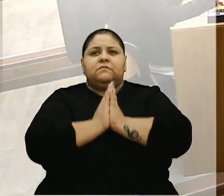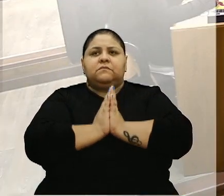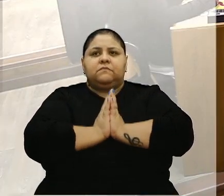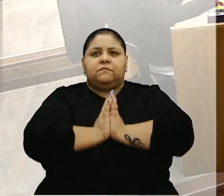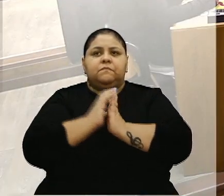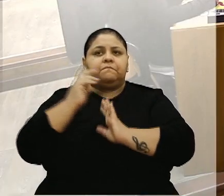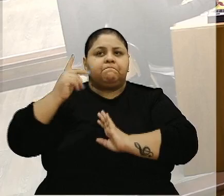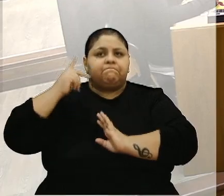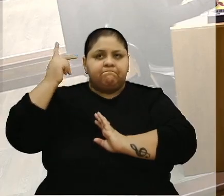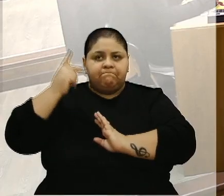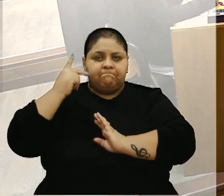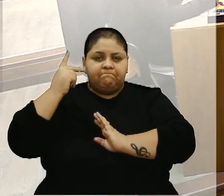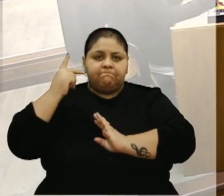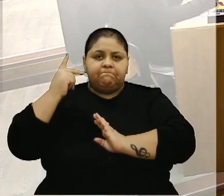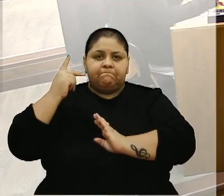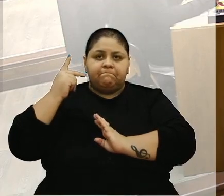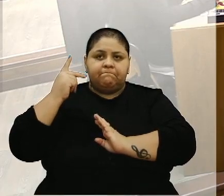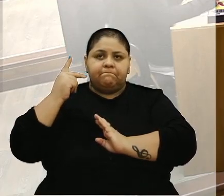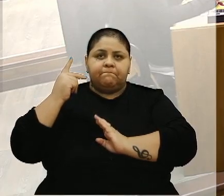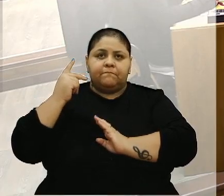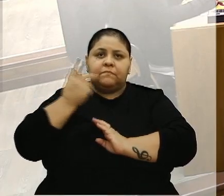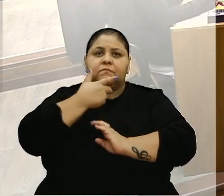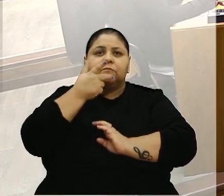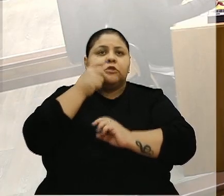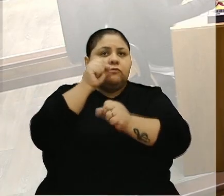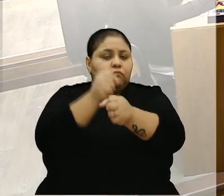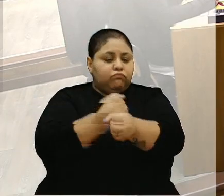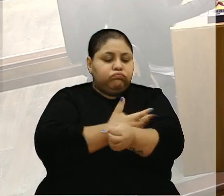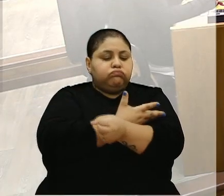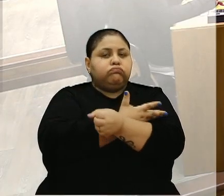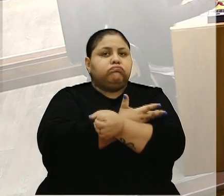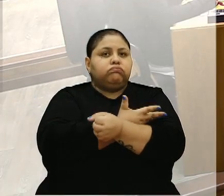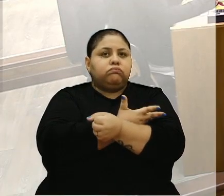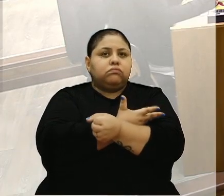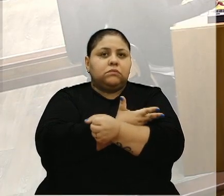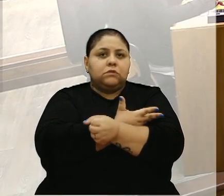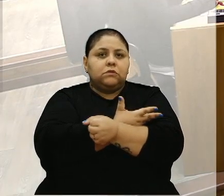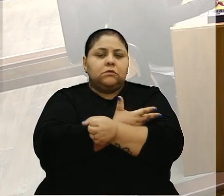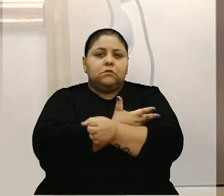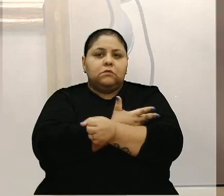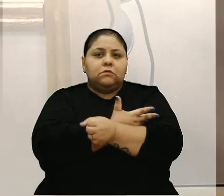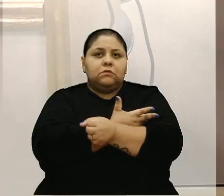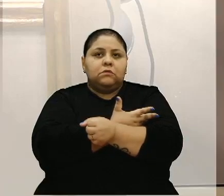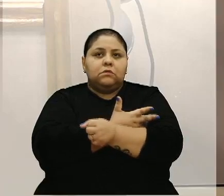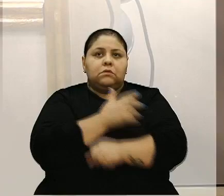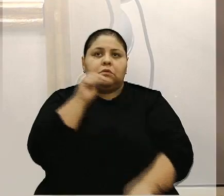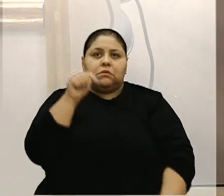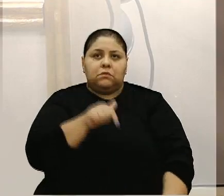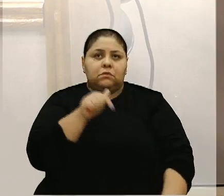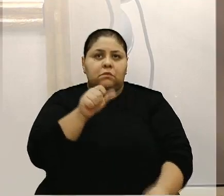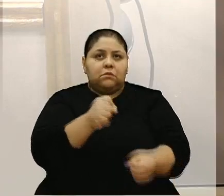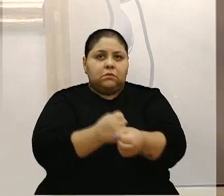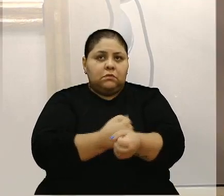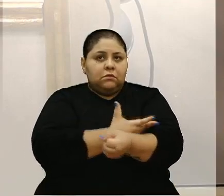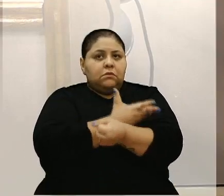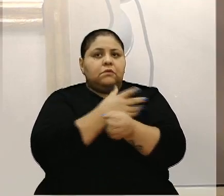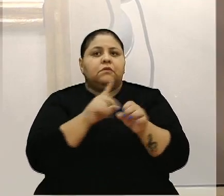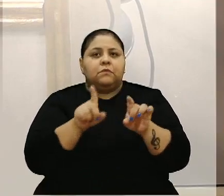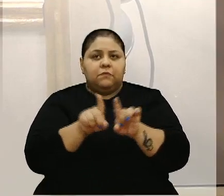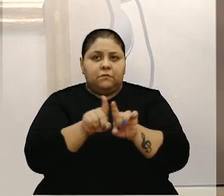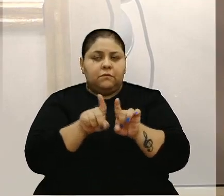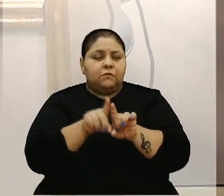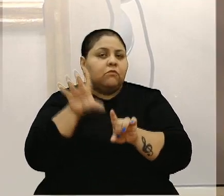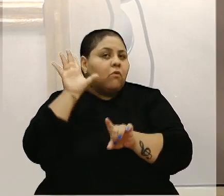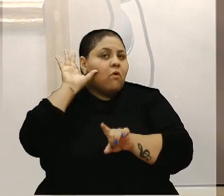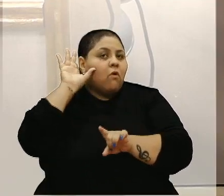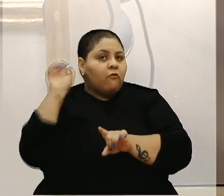Vereador Cristiano, essa o senhor parte falou com emoção. Uma parte. E eu estou aqui emocionado também, ouvindo a